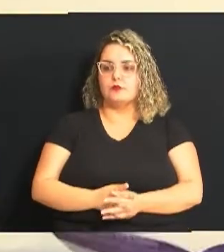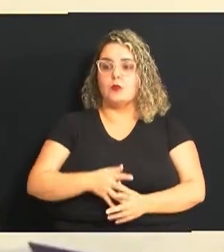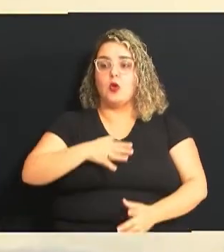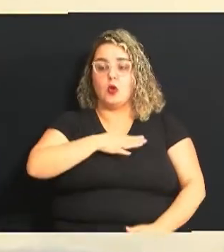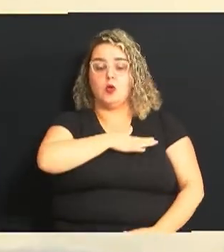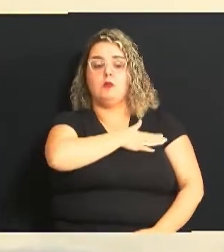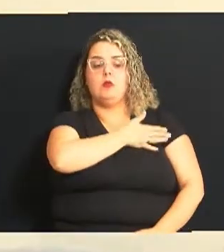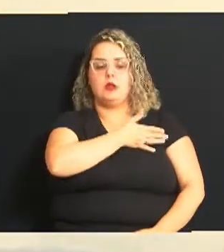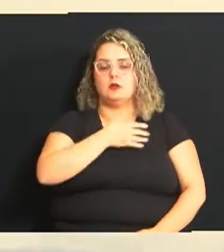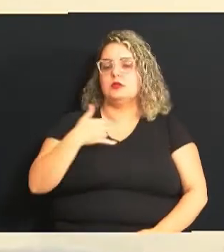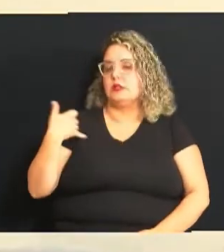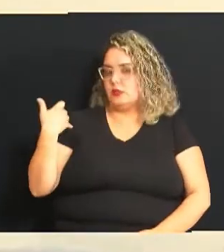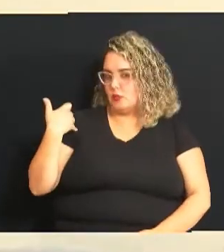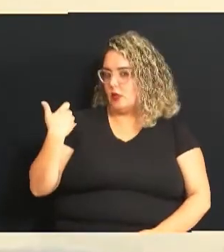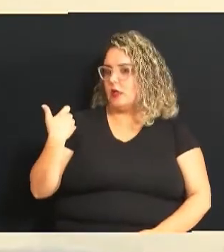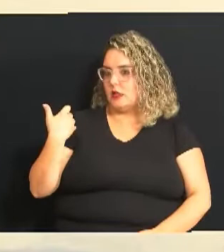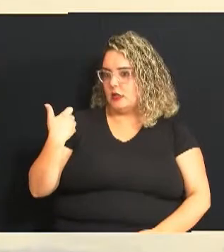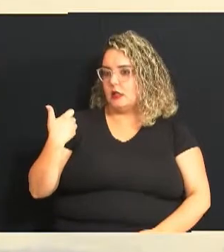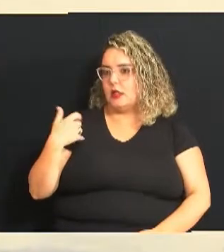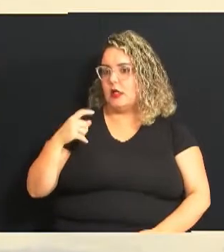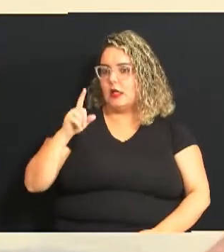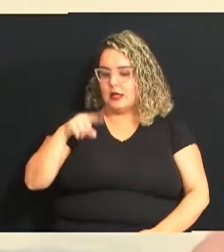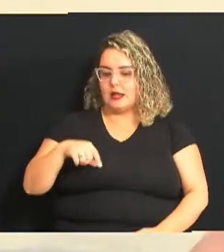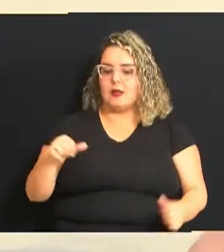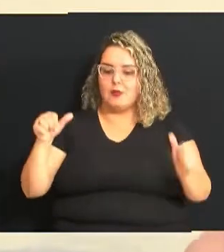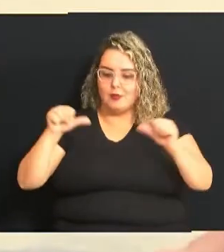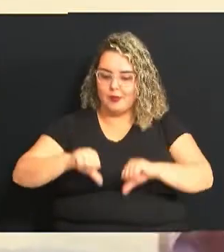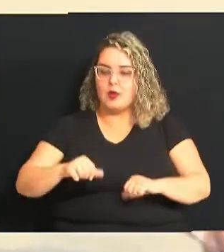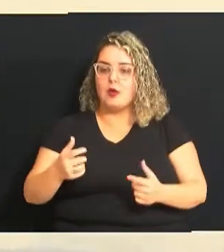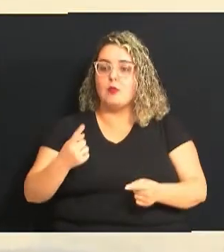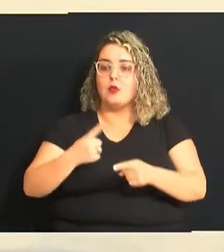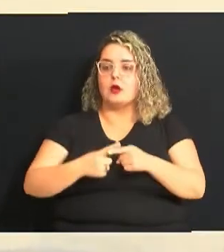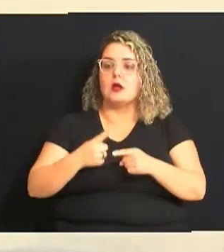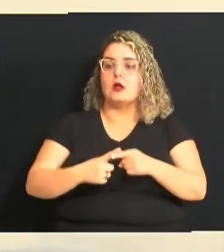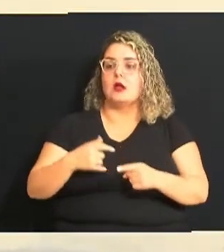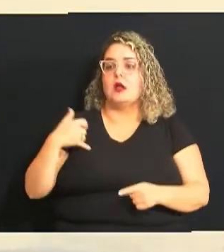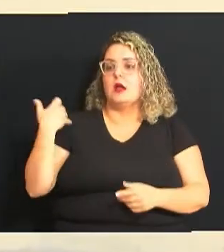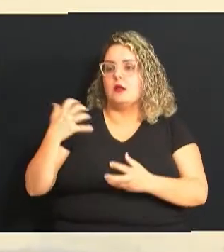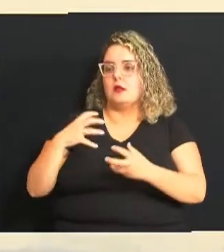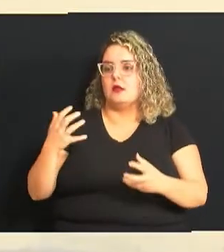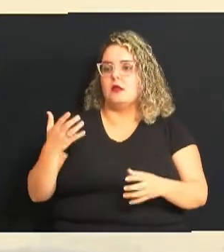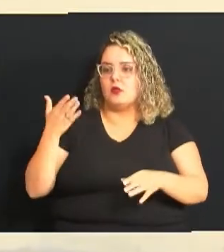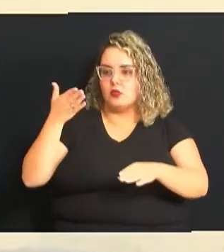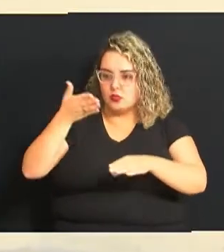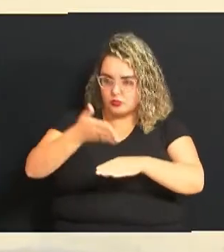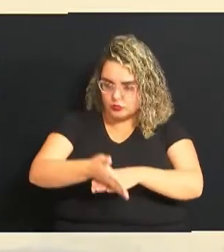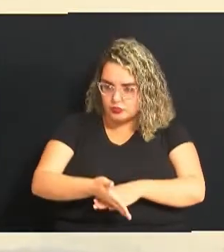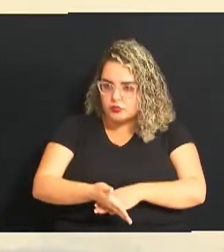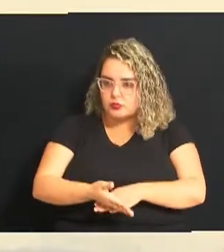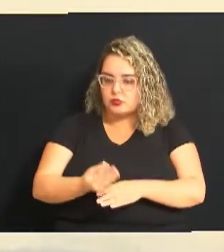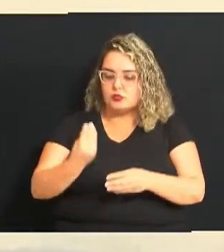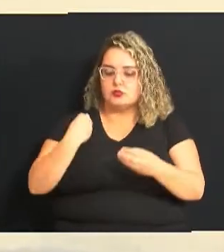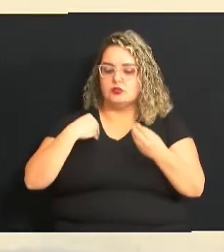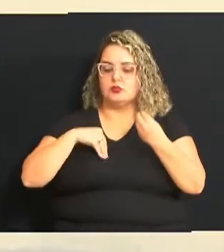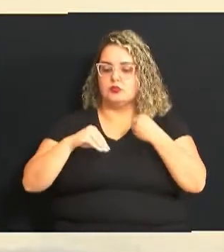com a idade, ela tem uma piora porque a pessoa idosa, quando ela entra numa